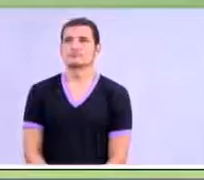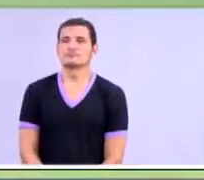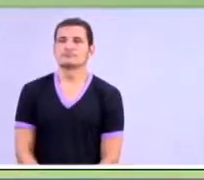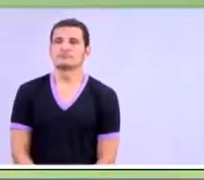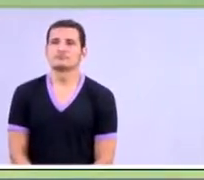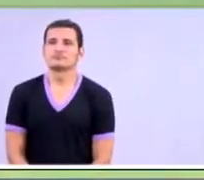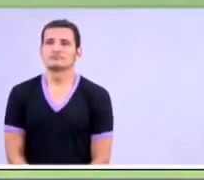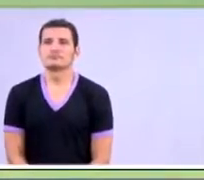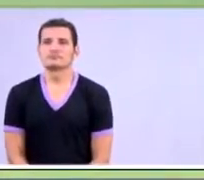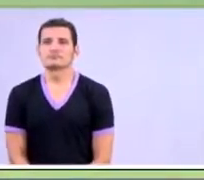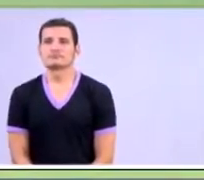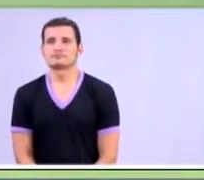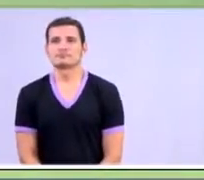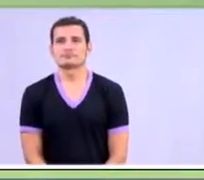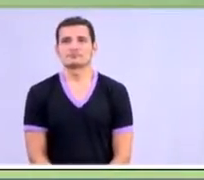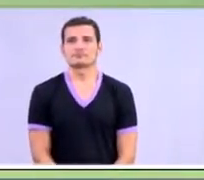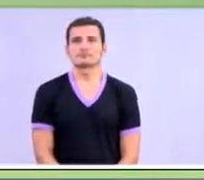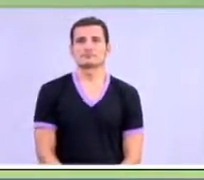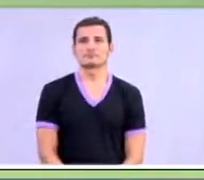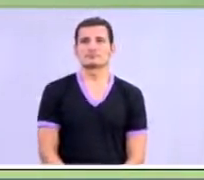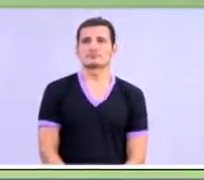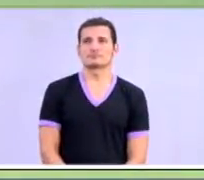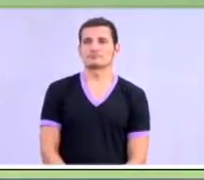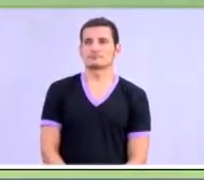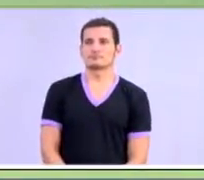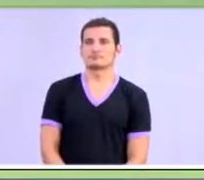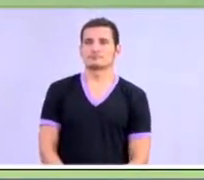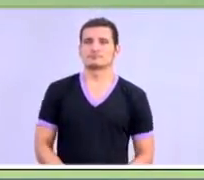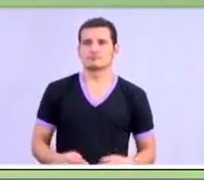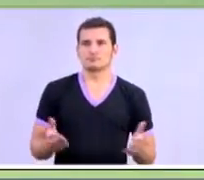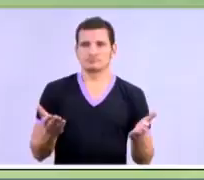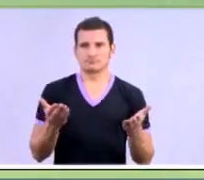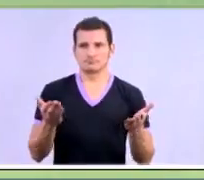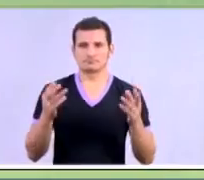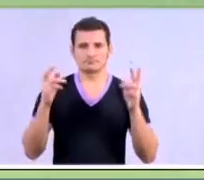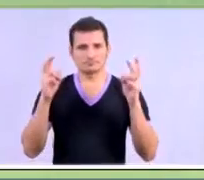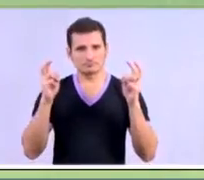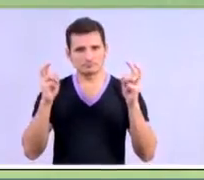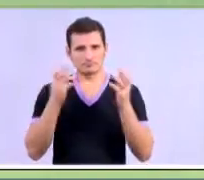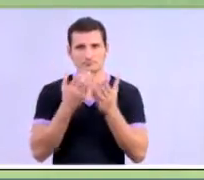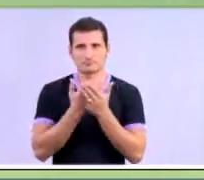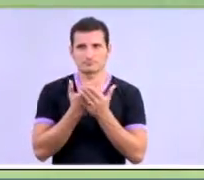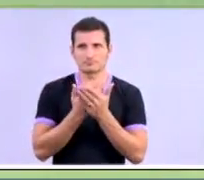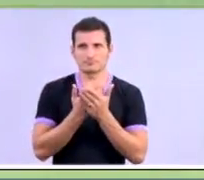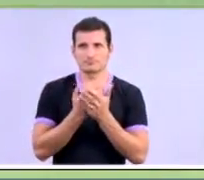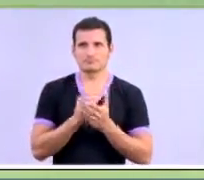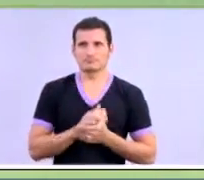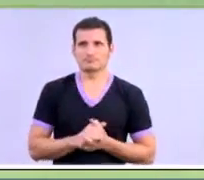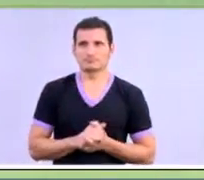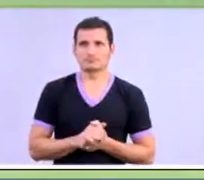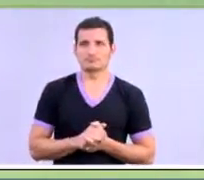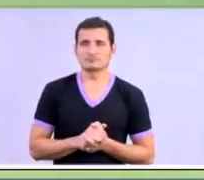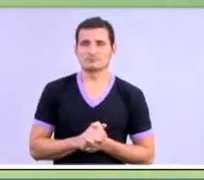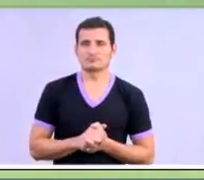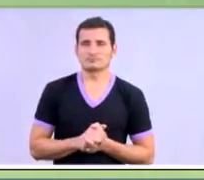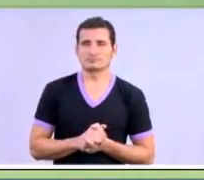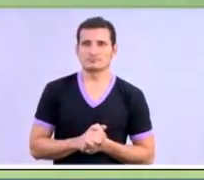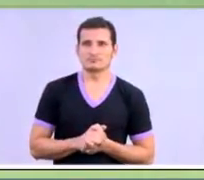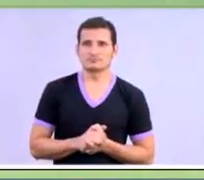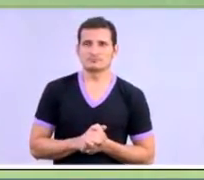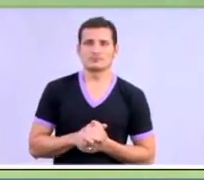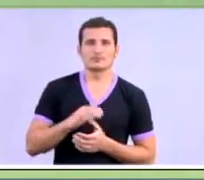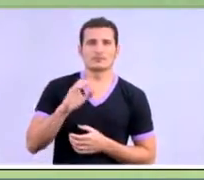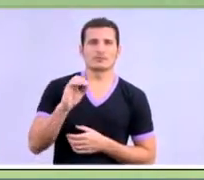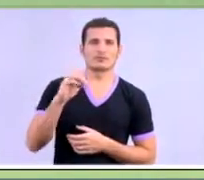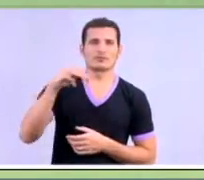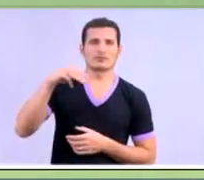Bom, então vamos entrar no nosso último tema dessa aula, que chama-se os componentes de redes. Bom,